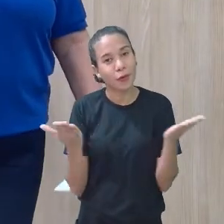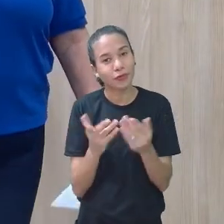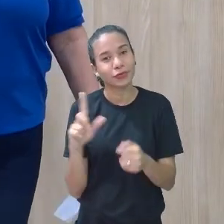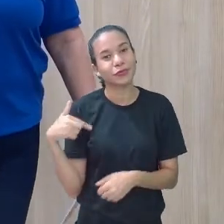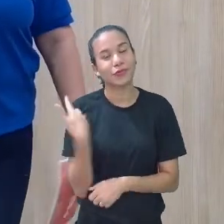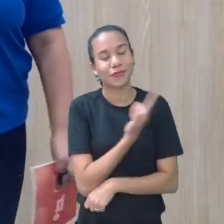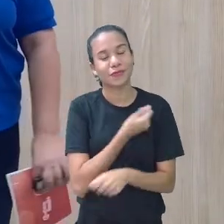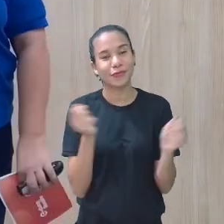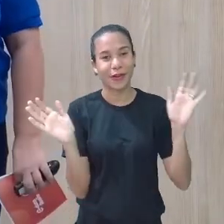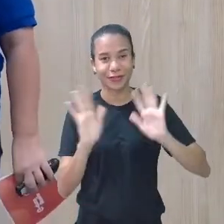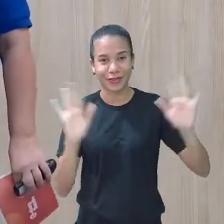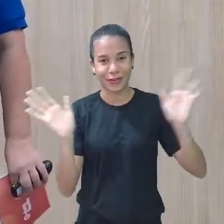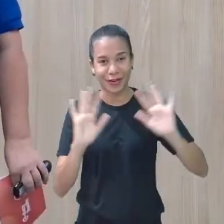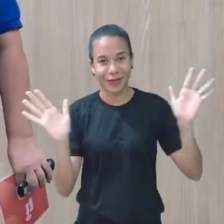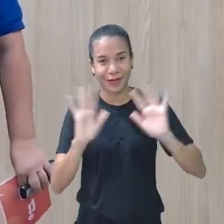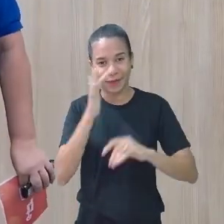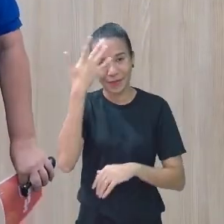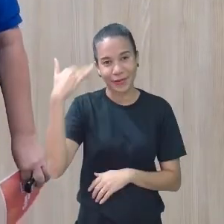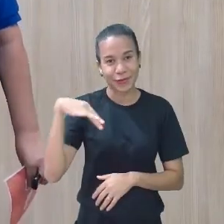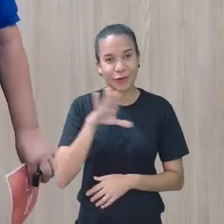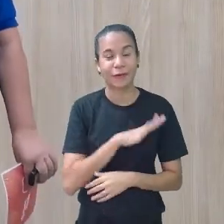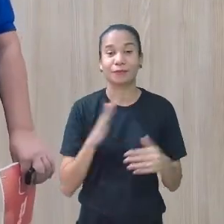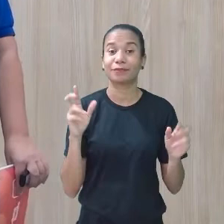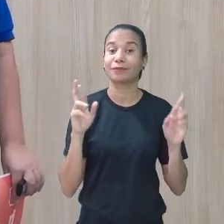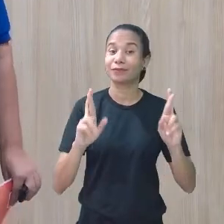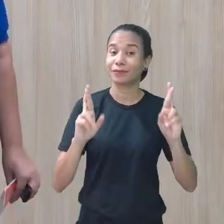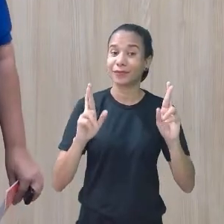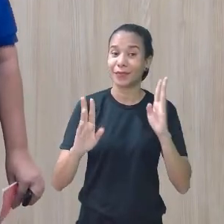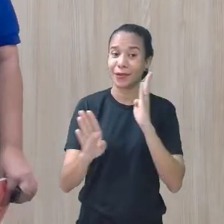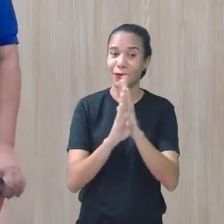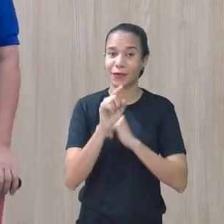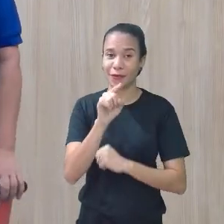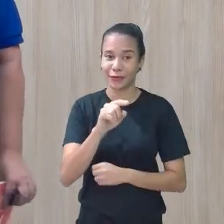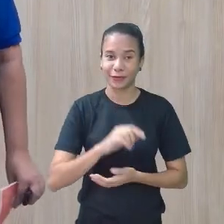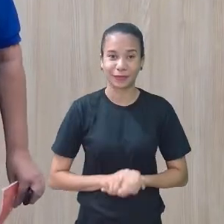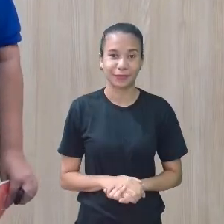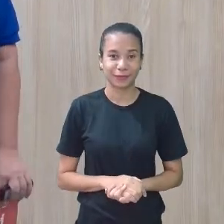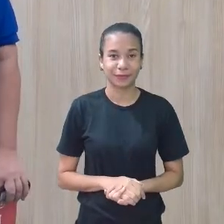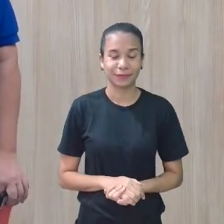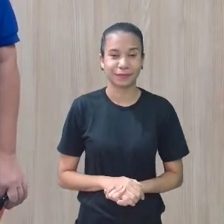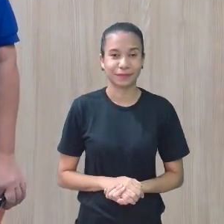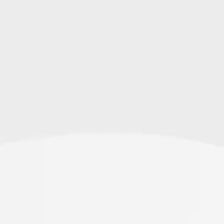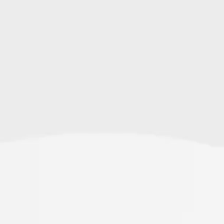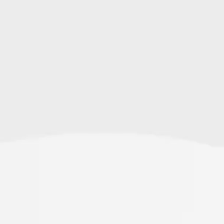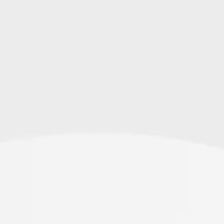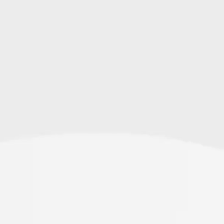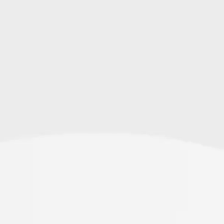hoje, a gente está encerrando. Tchau, tchau, pessoal. Aguardo vocês na próxima aula.